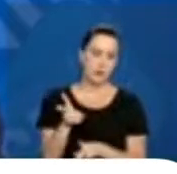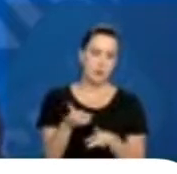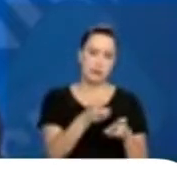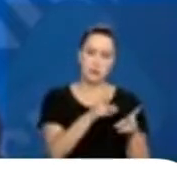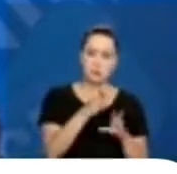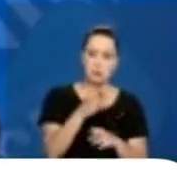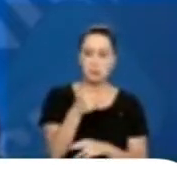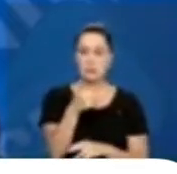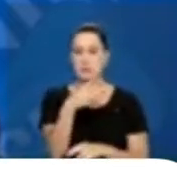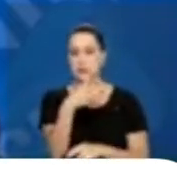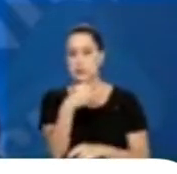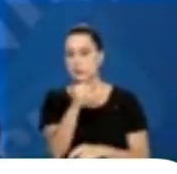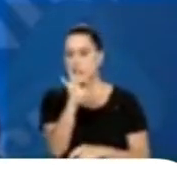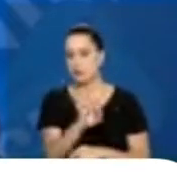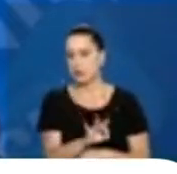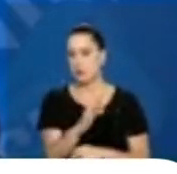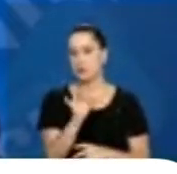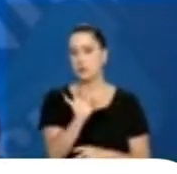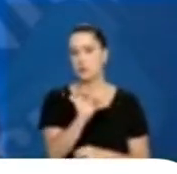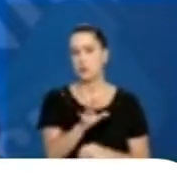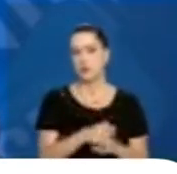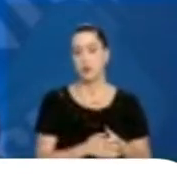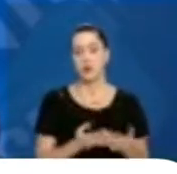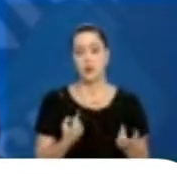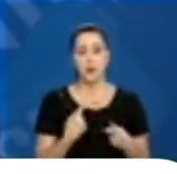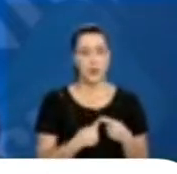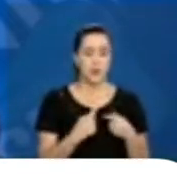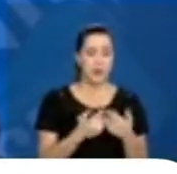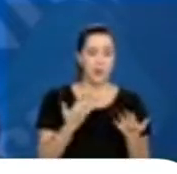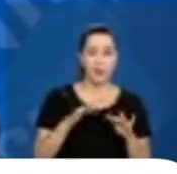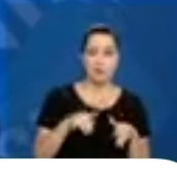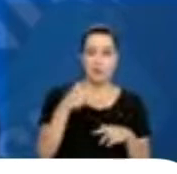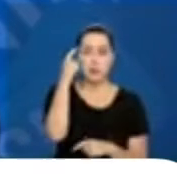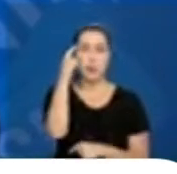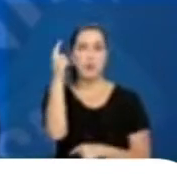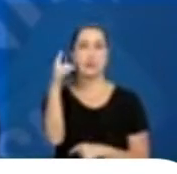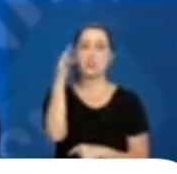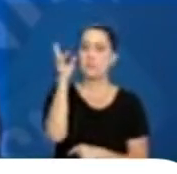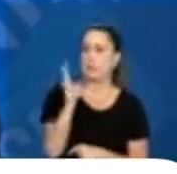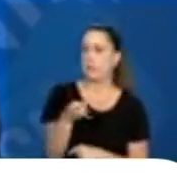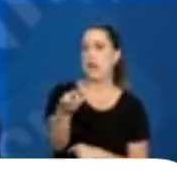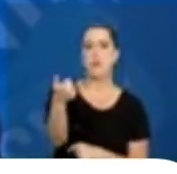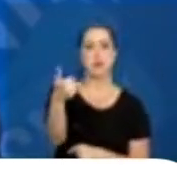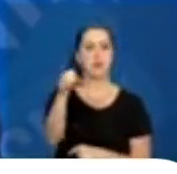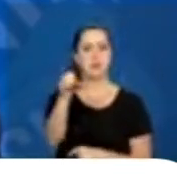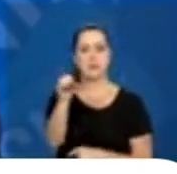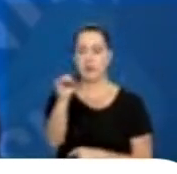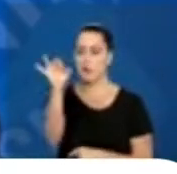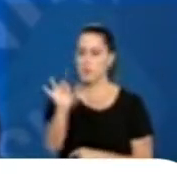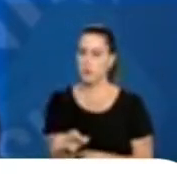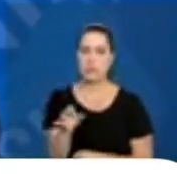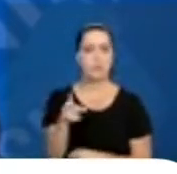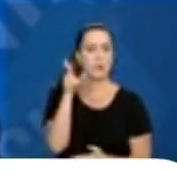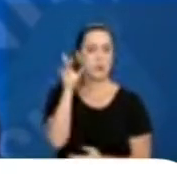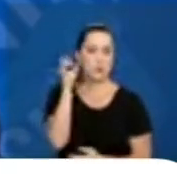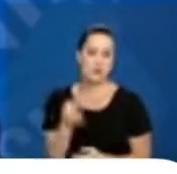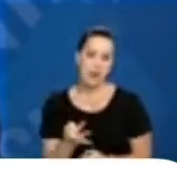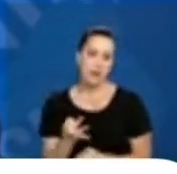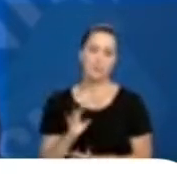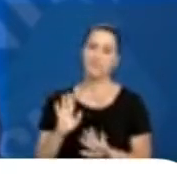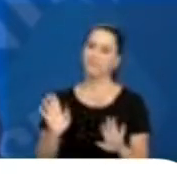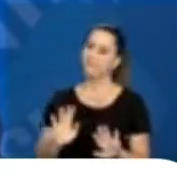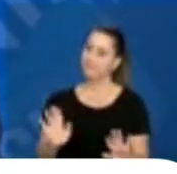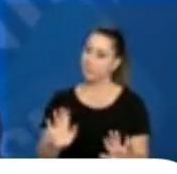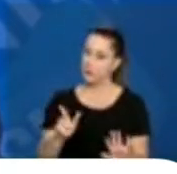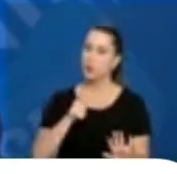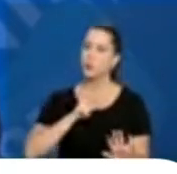pessoas imaginarem que os testes médicos, que eles são extremamente precisos e que eles definem tudo. Não é assim que funciona.